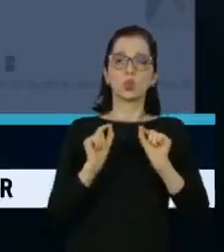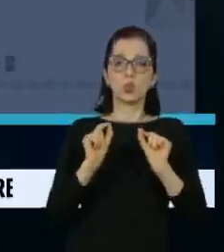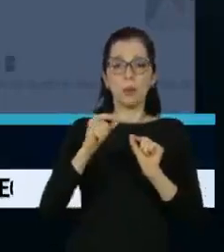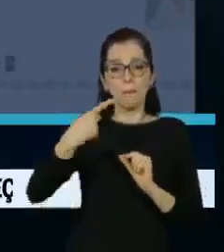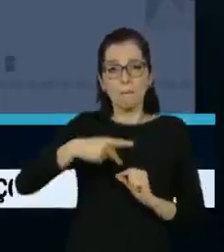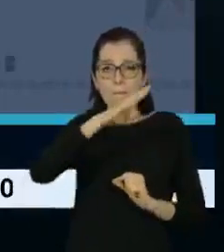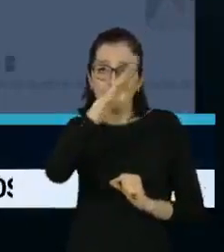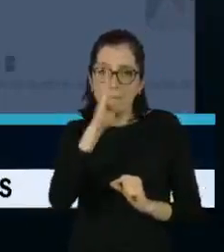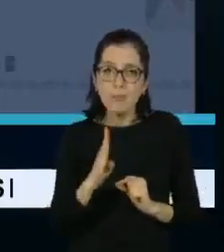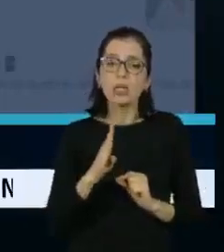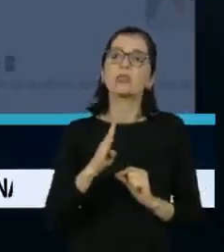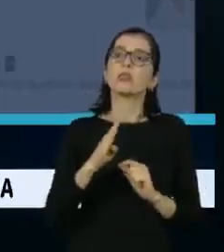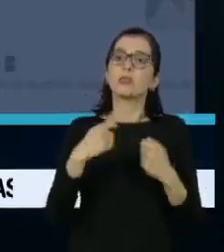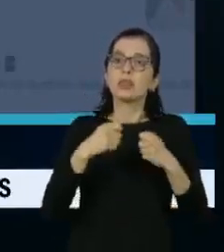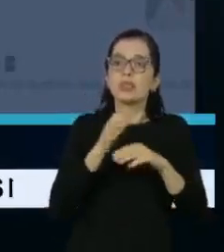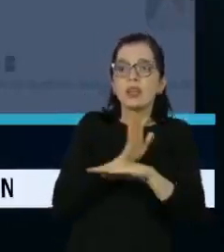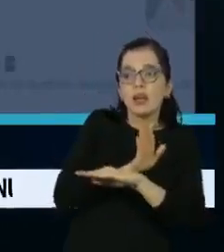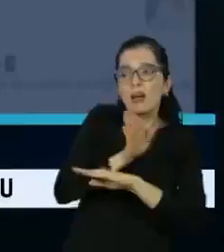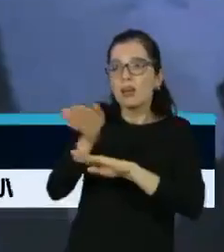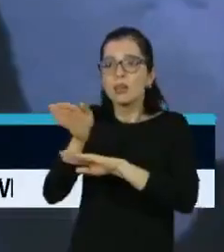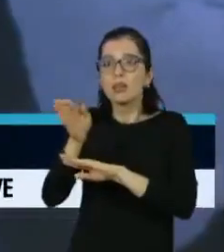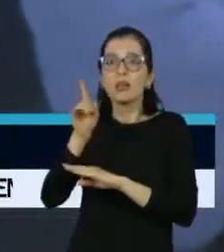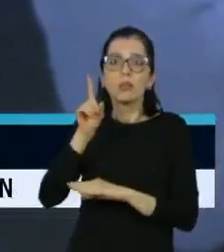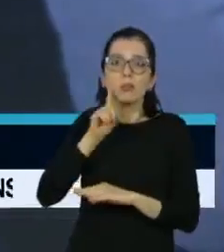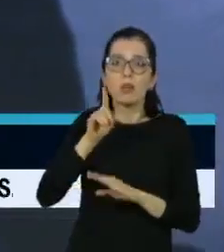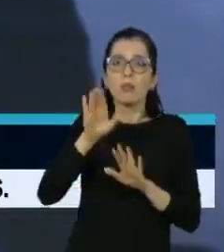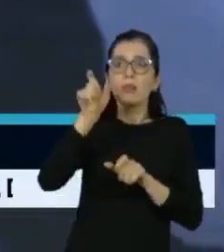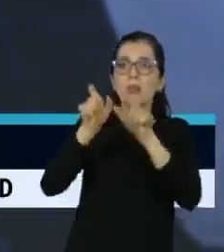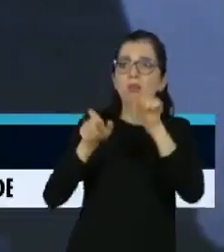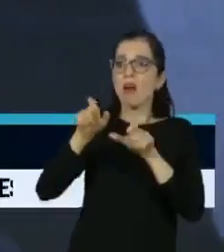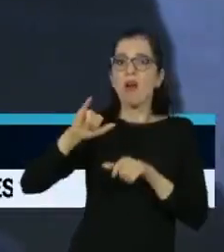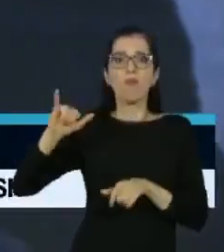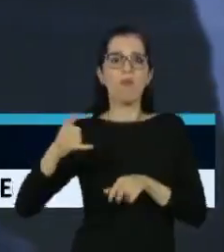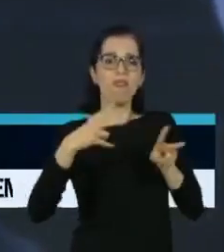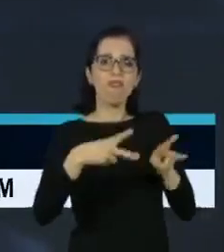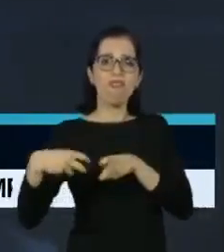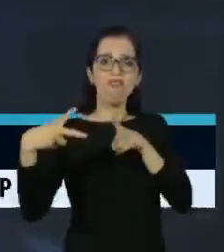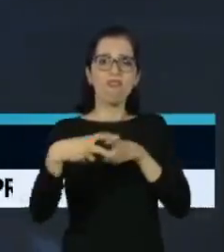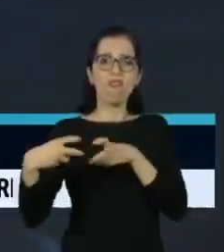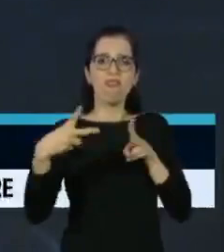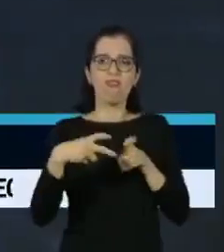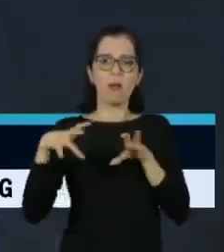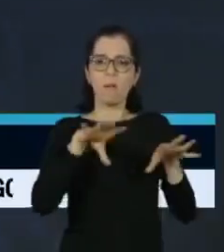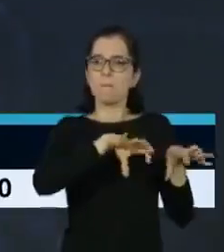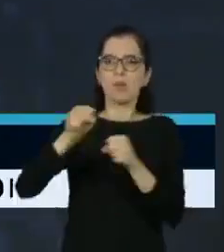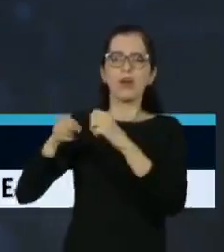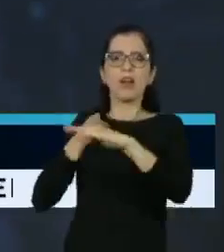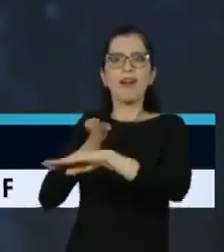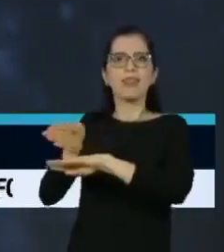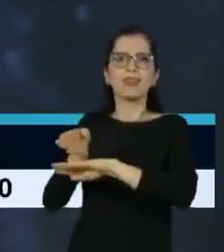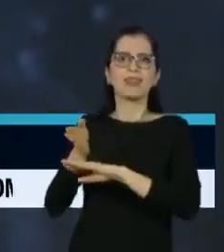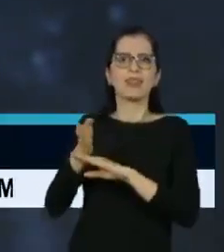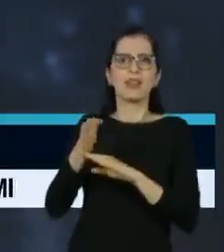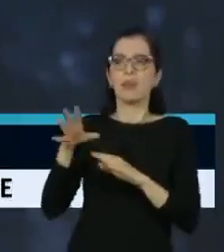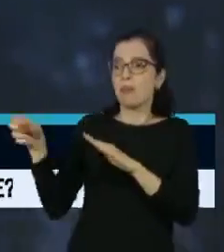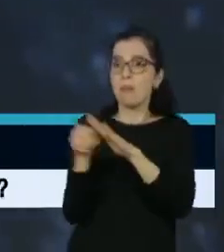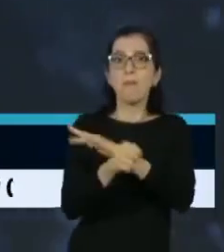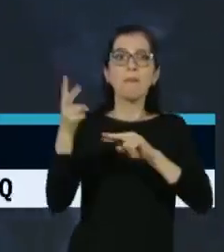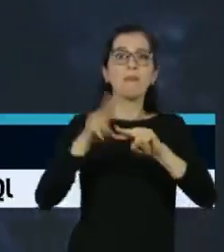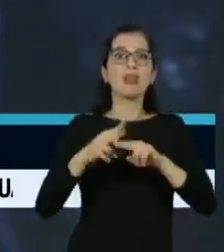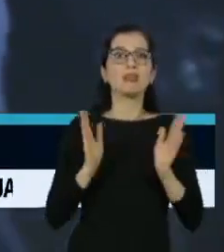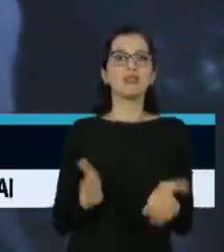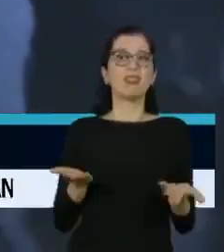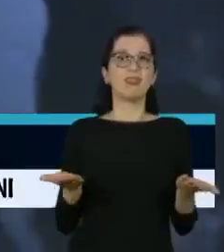que exploram potenciais migrantes. Até o momento, o Itamaraty não se manifestou como o governo brasileiro